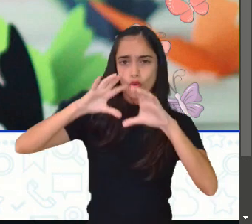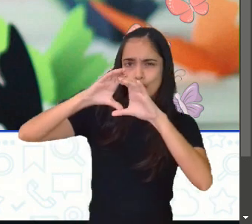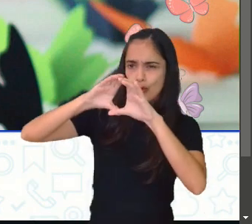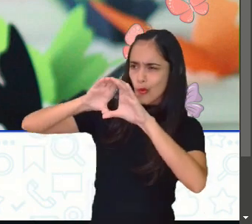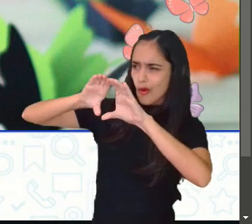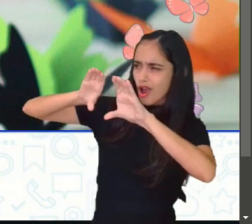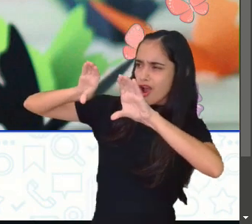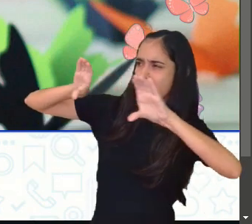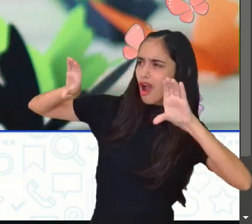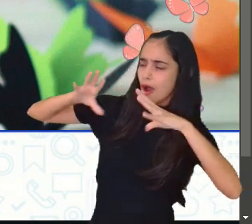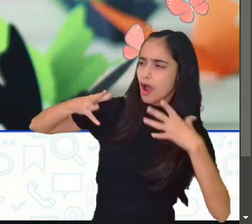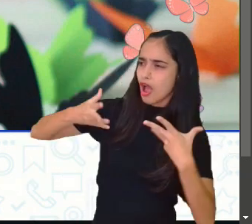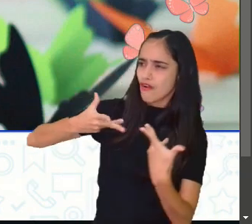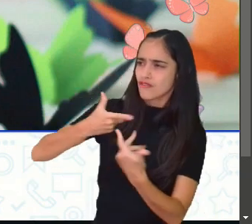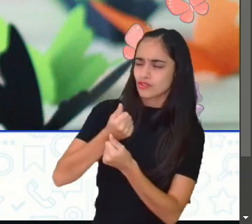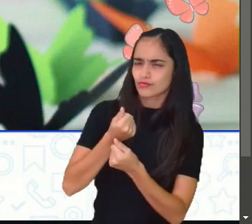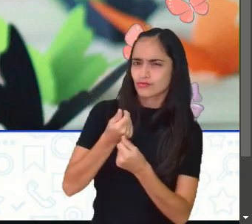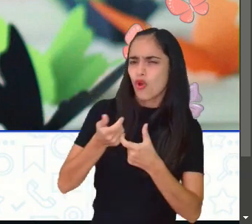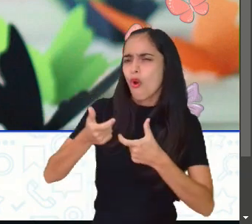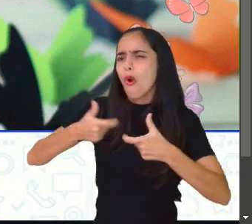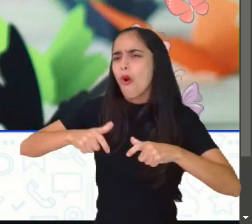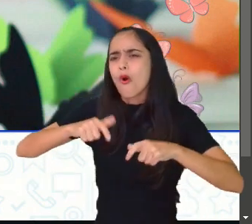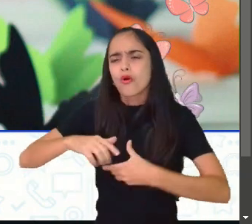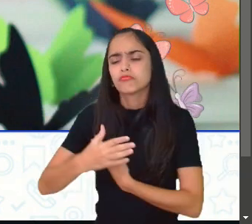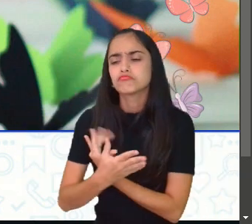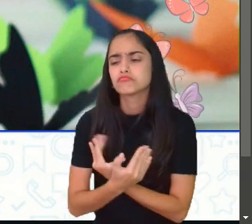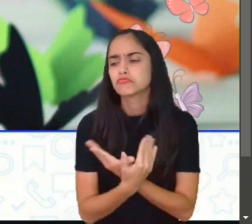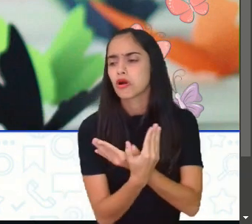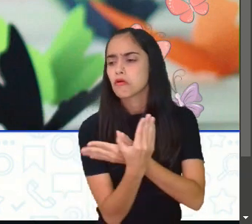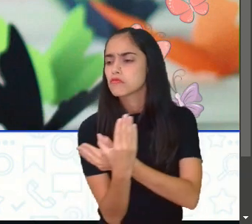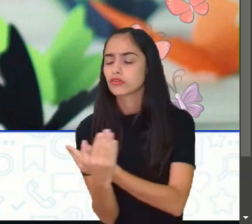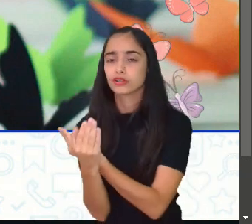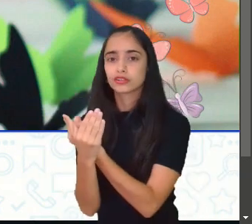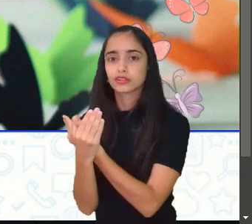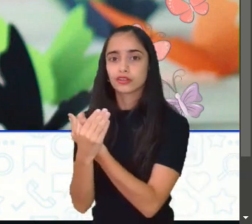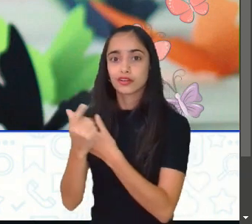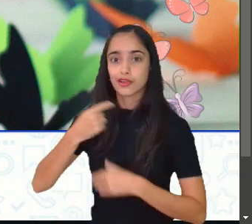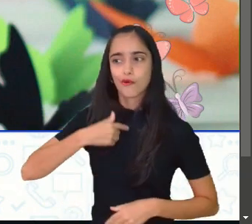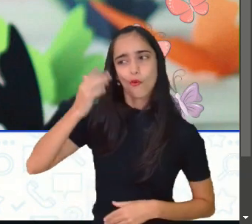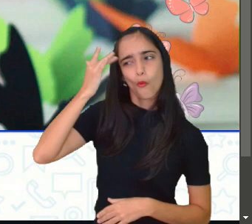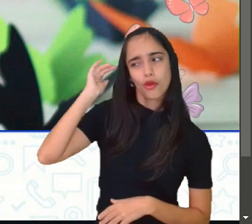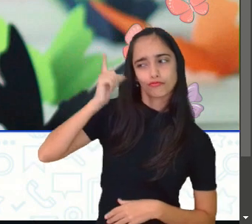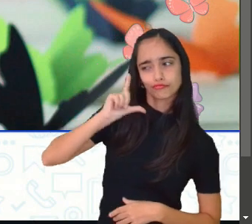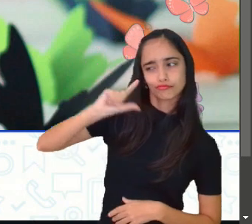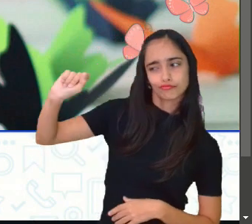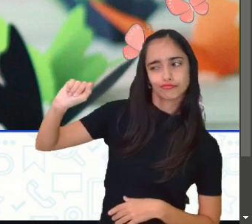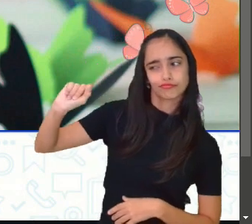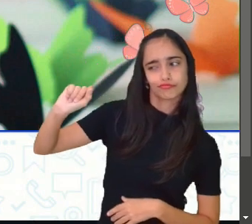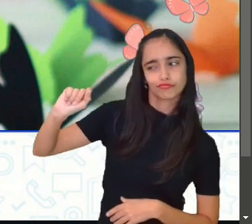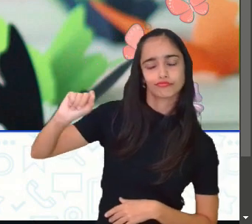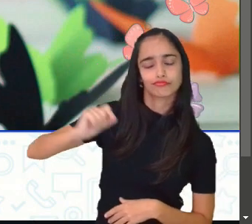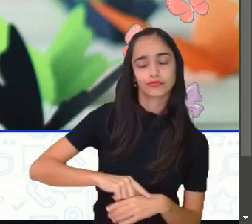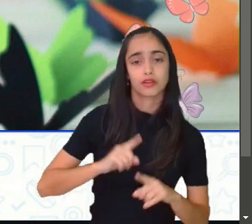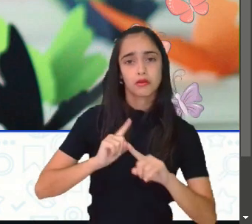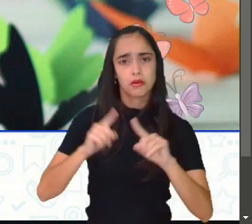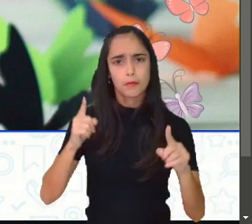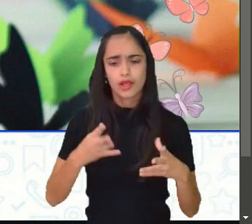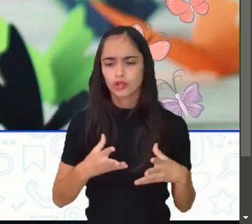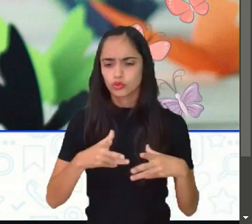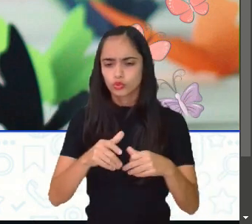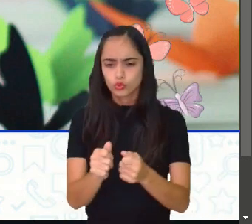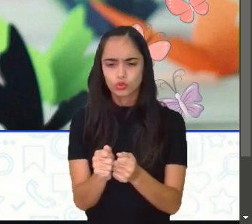estava a borboleta? Pensou tê-la visto numa direção. Foi para lá, mas tudo era quieto. Só a